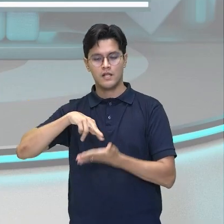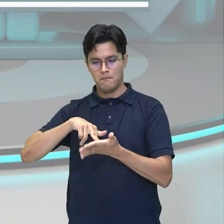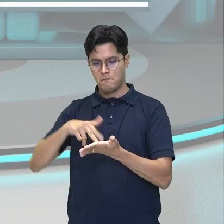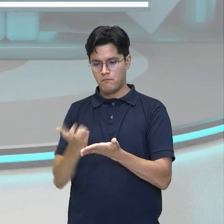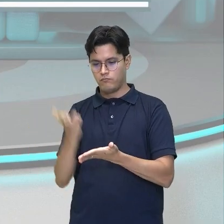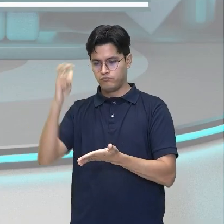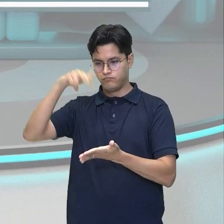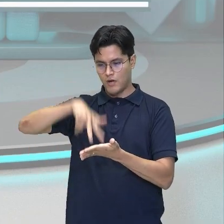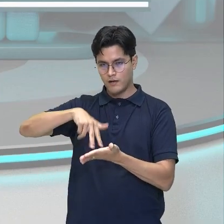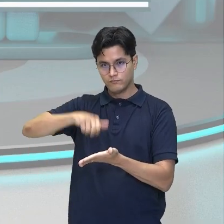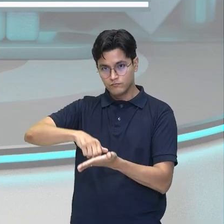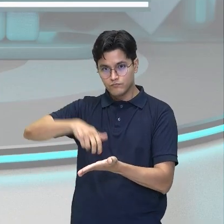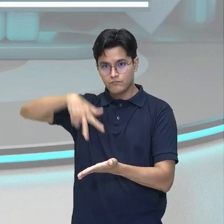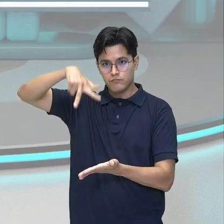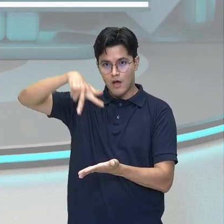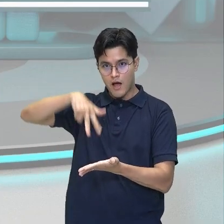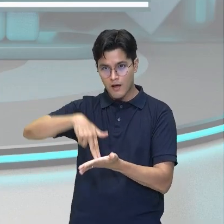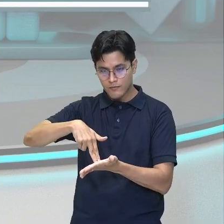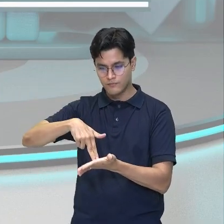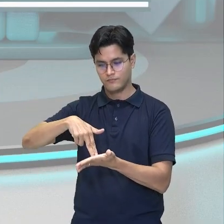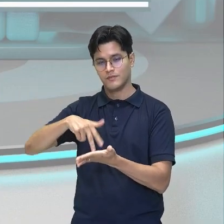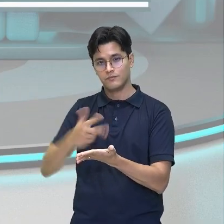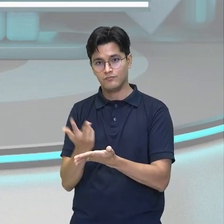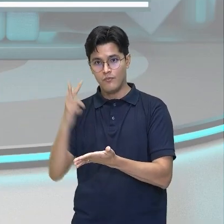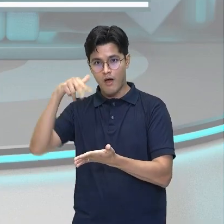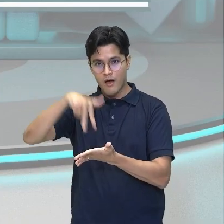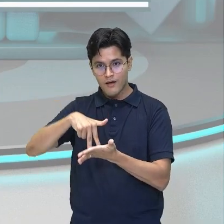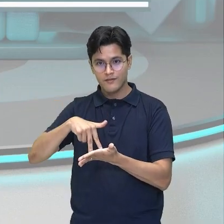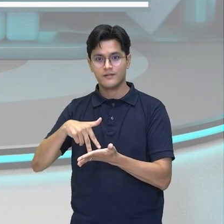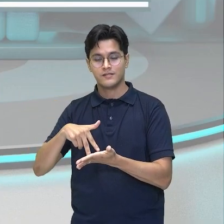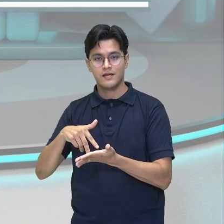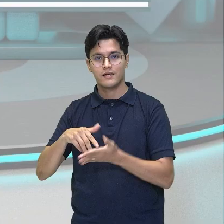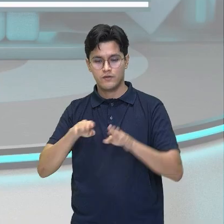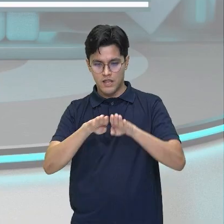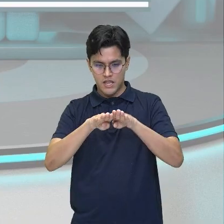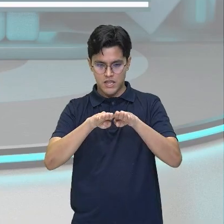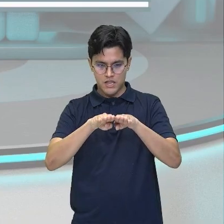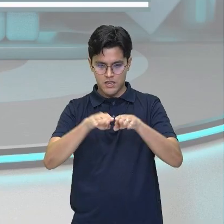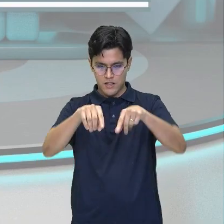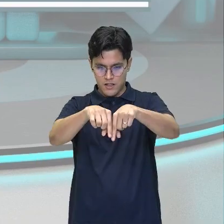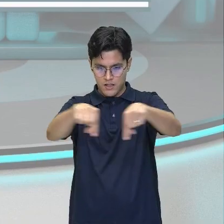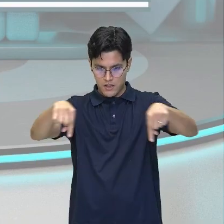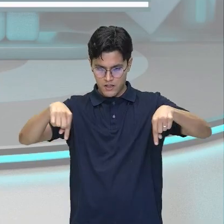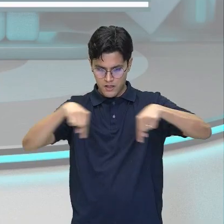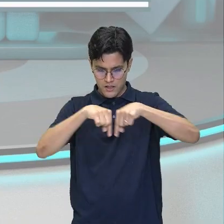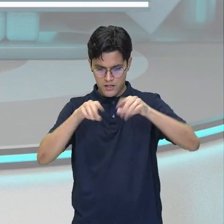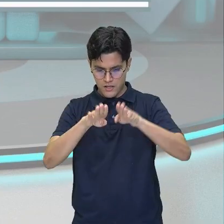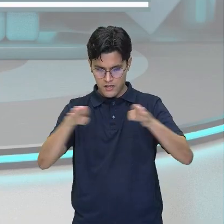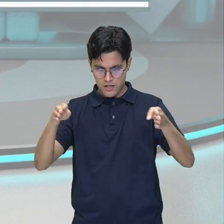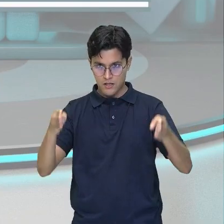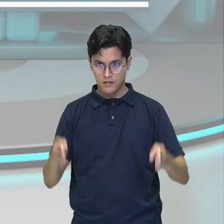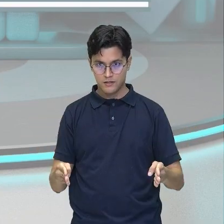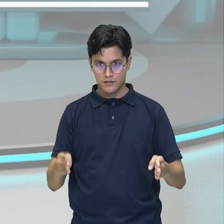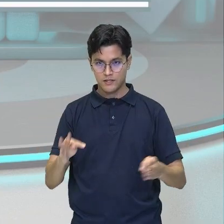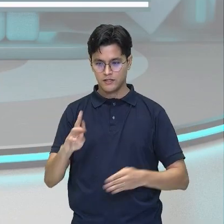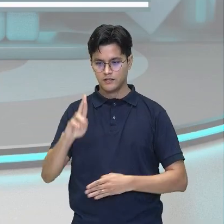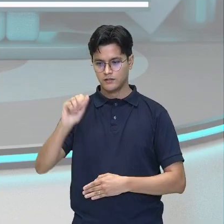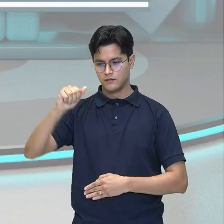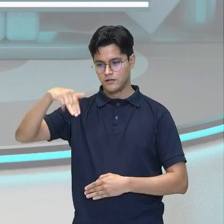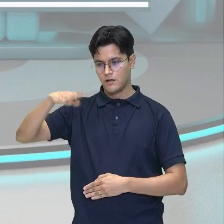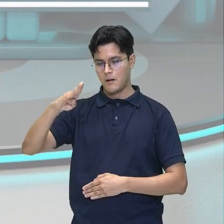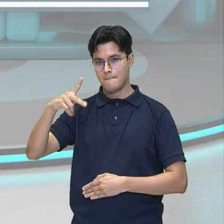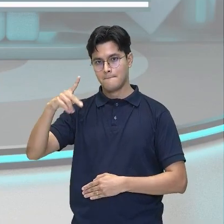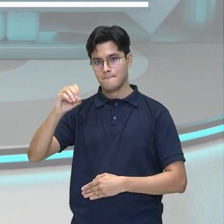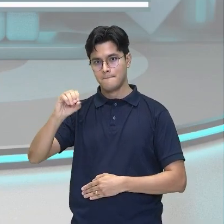e acrobacias em cima de um trampolim, né, como se fosse ali uma cama elástica que vai estar dando impulso para esses